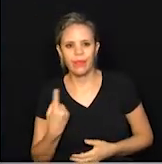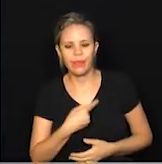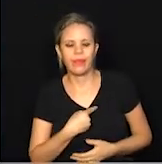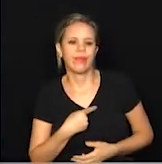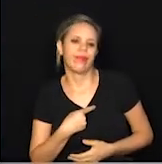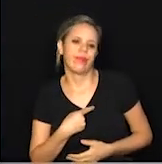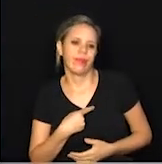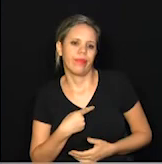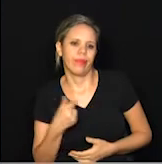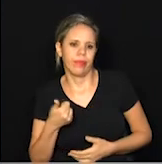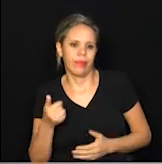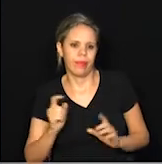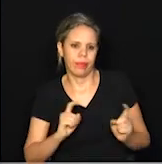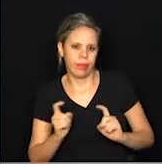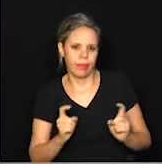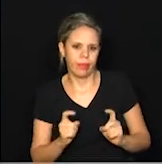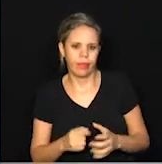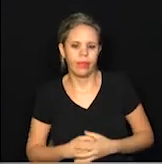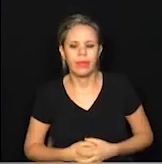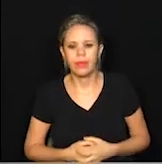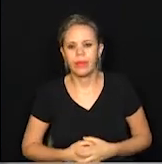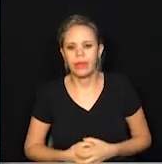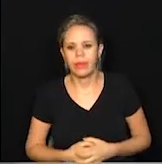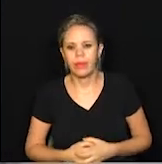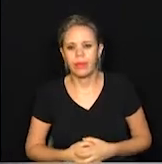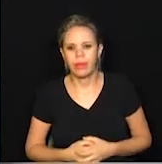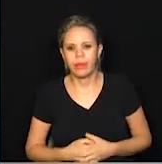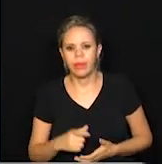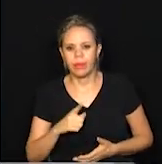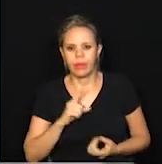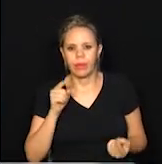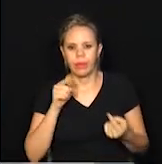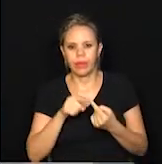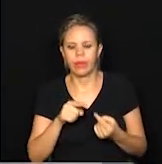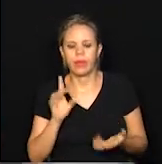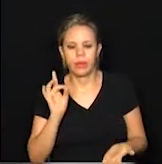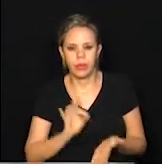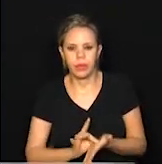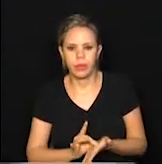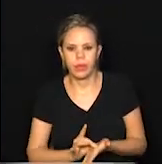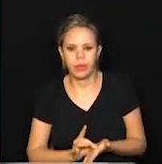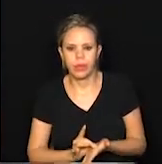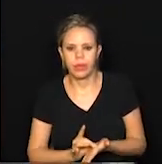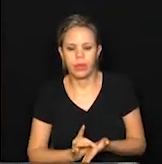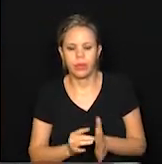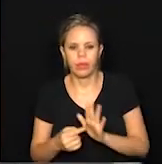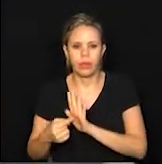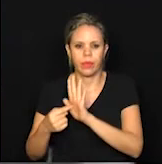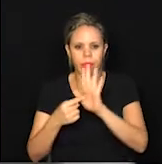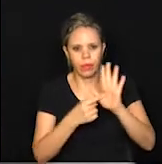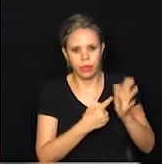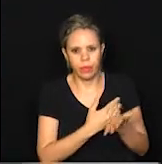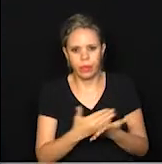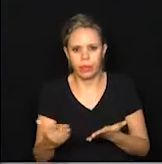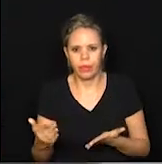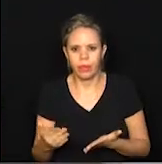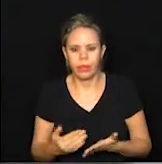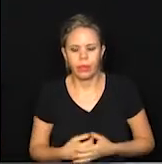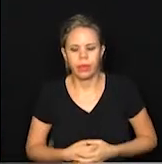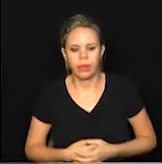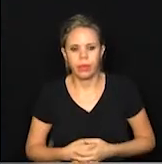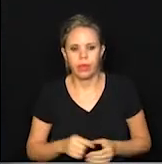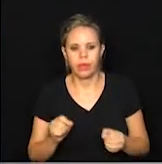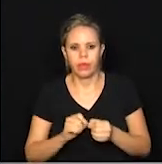essa nossa primeira reunião teve como objetivo realmente essa apresentação inicial feita